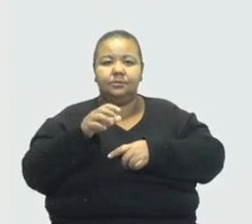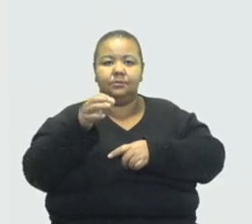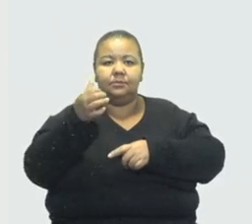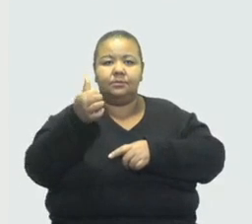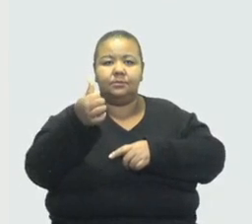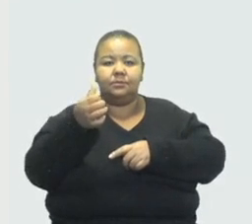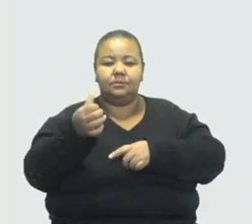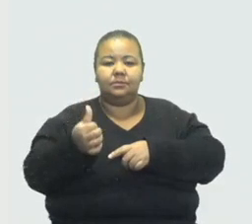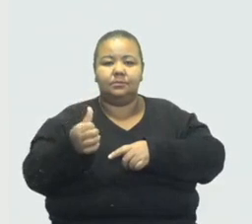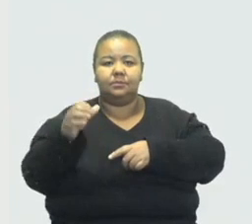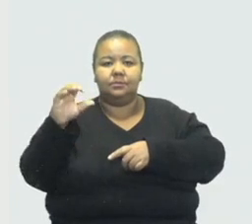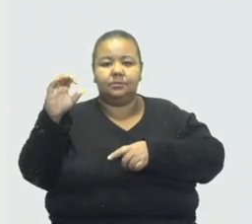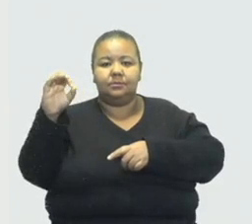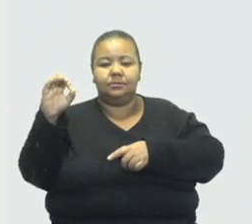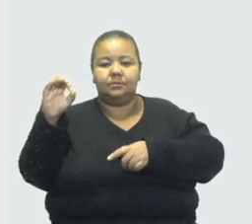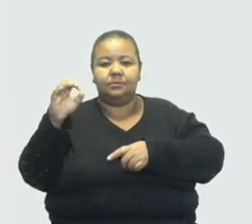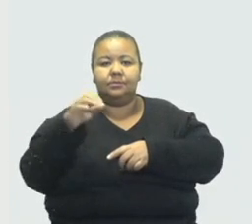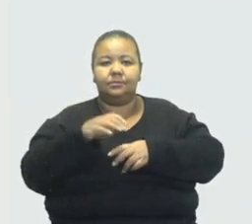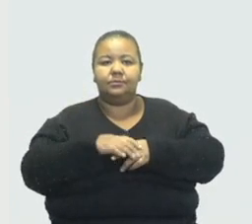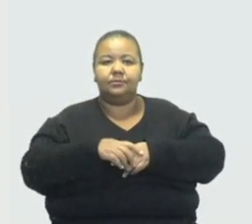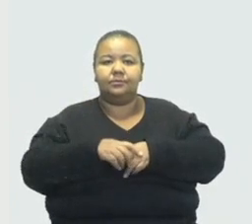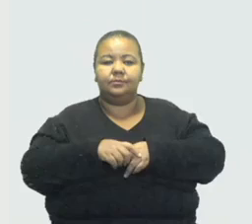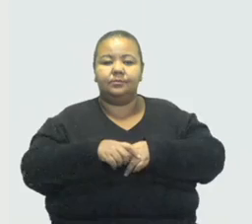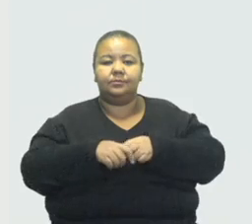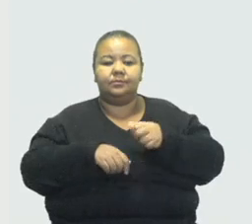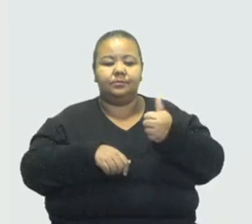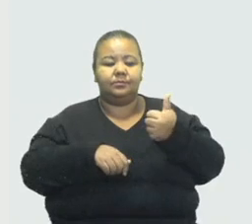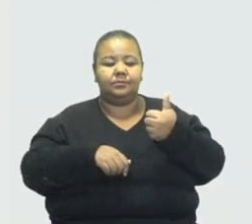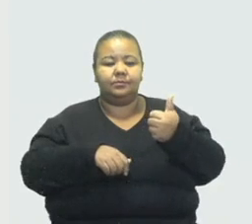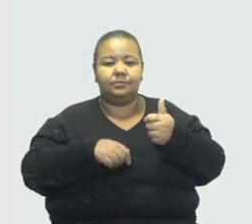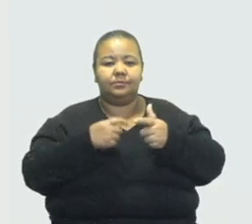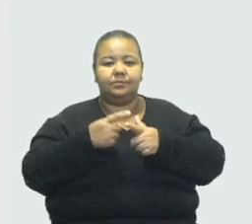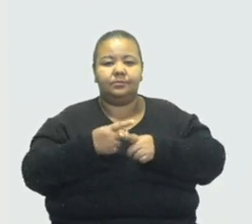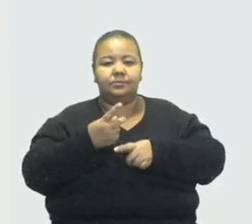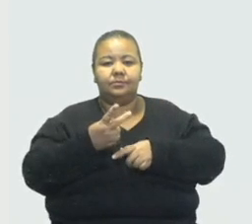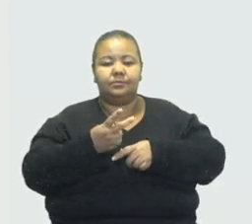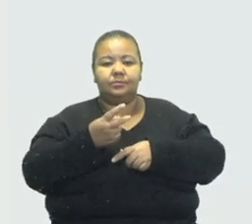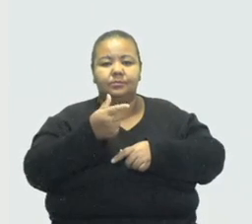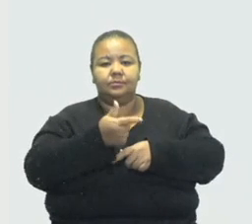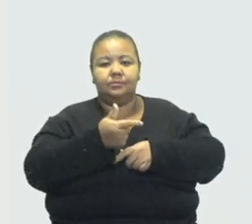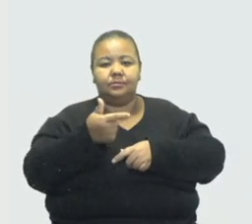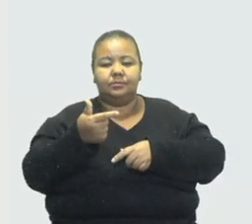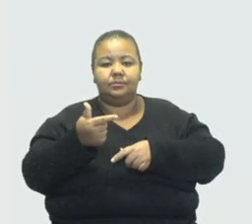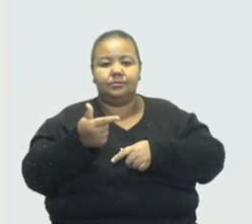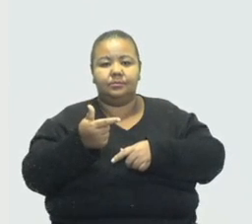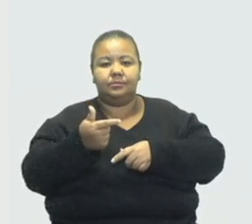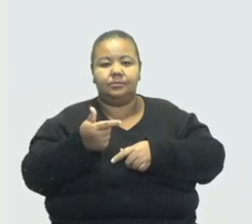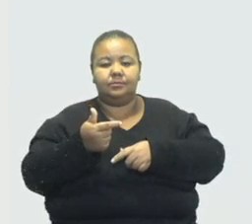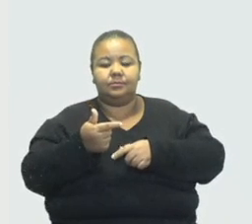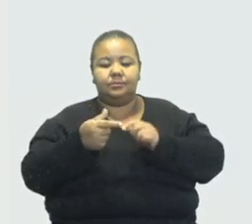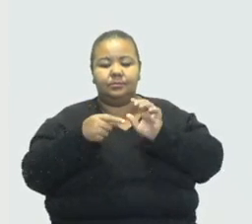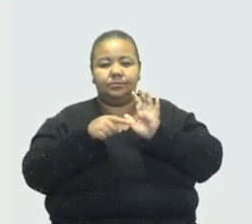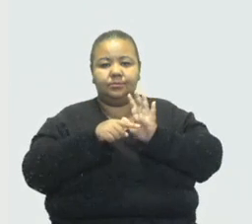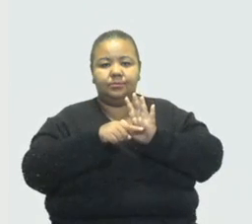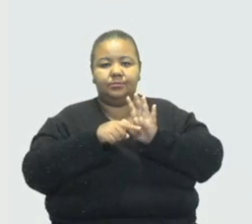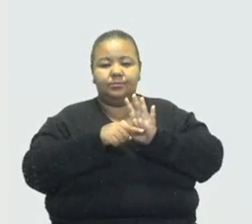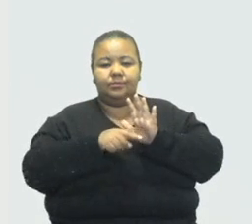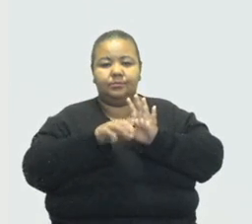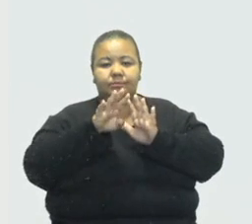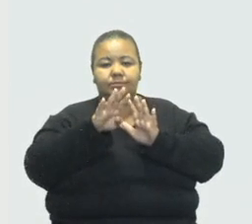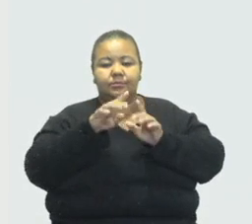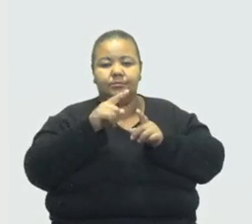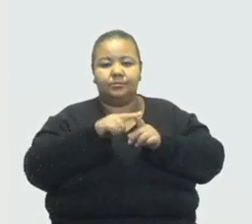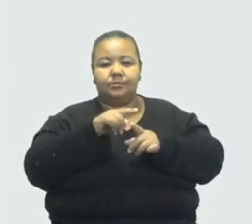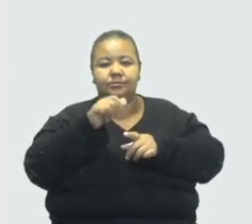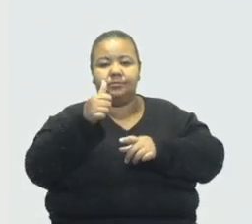6, 0. 11 vezes 2, 22. Menos 4